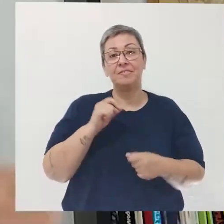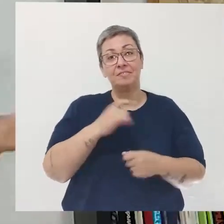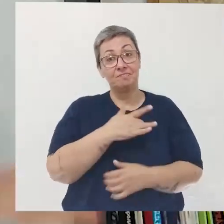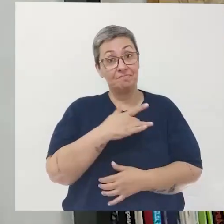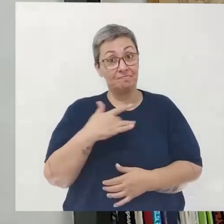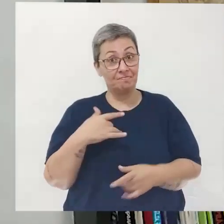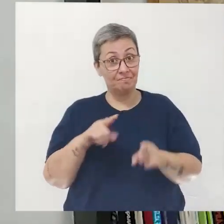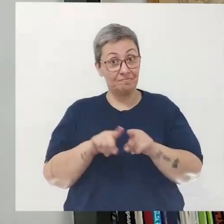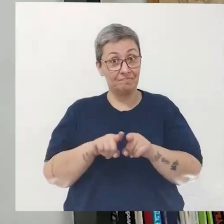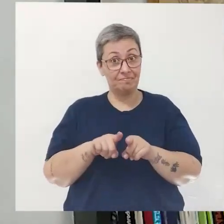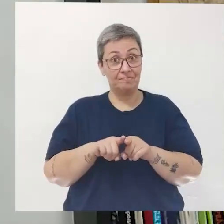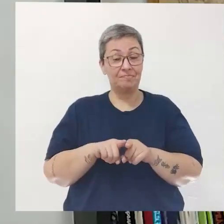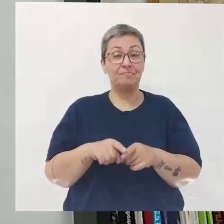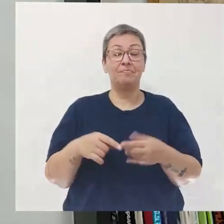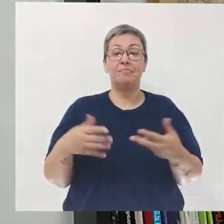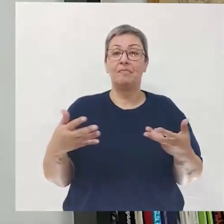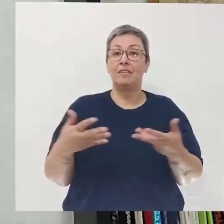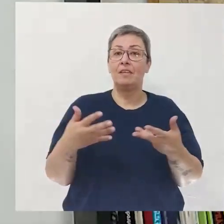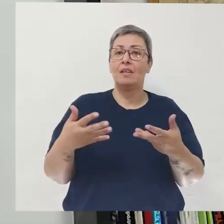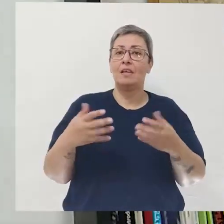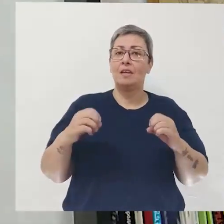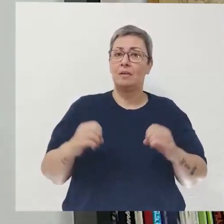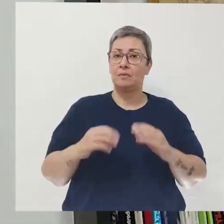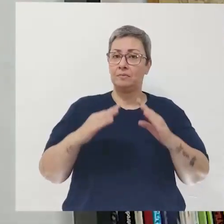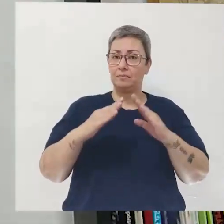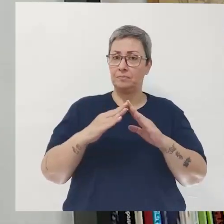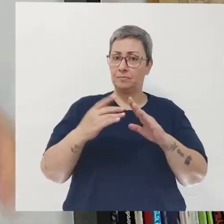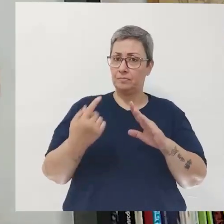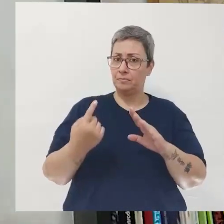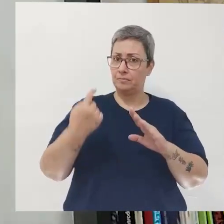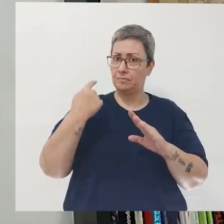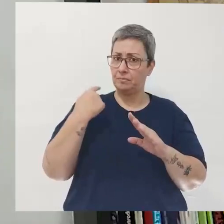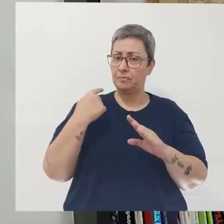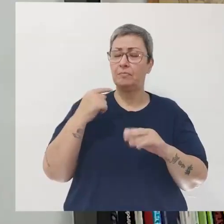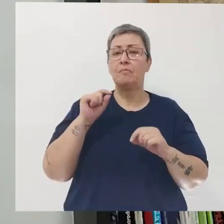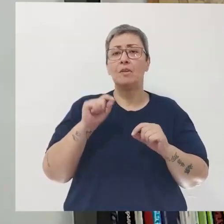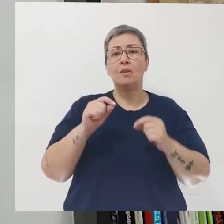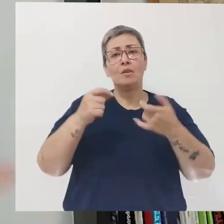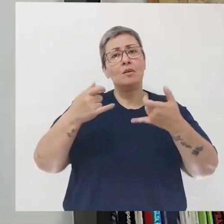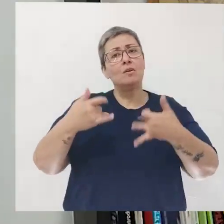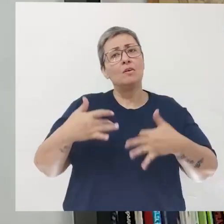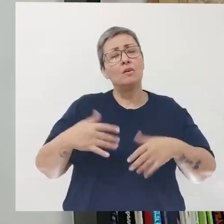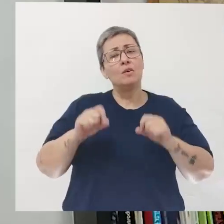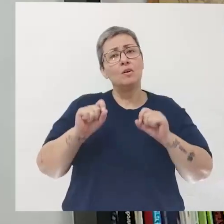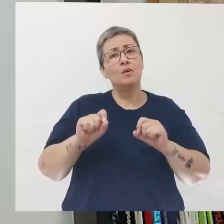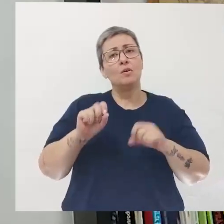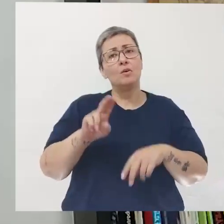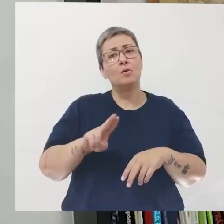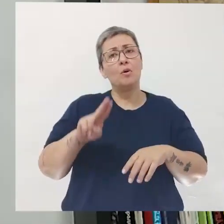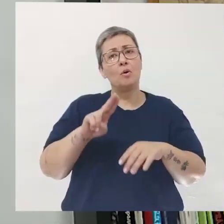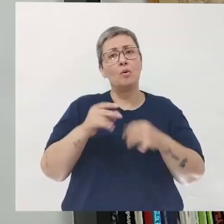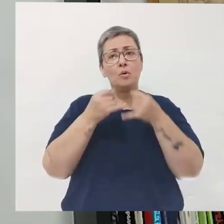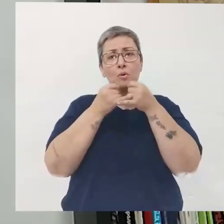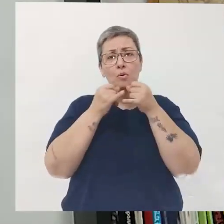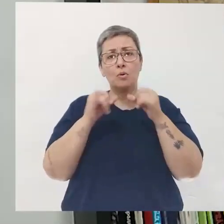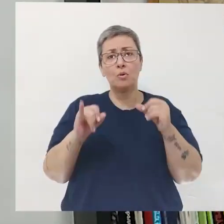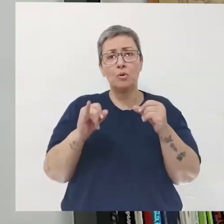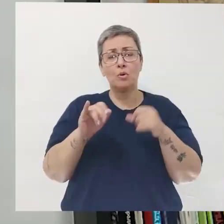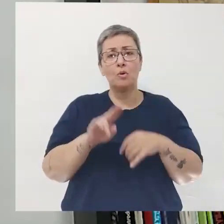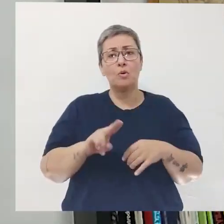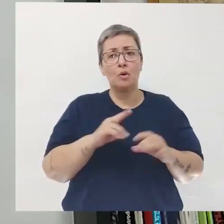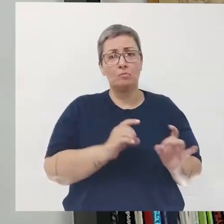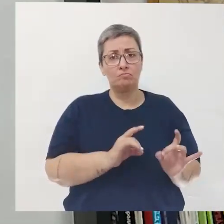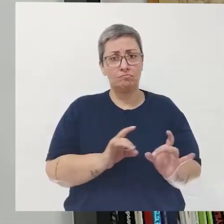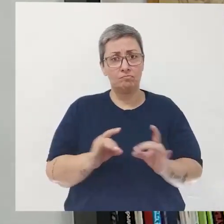bem e com saúde. No programa anterior, a gente falou sobre o uso da energia